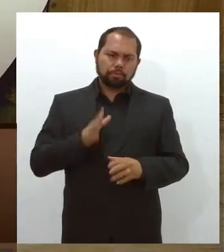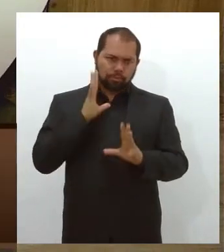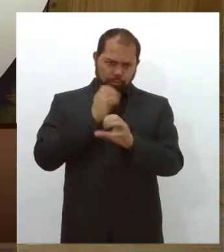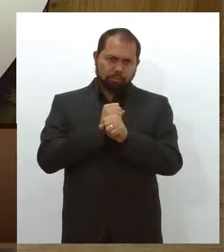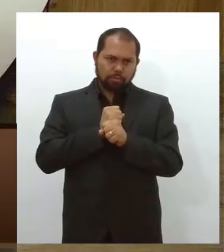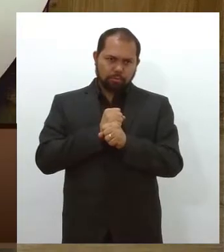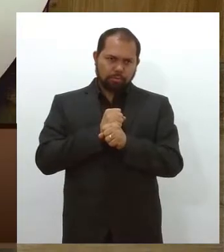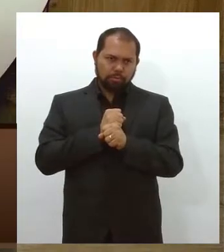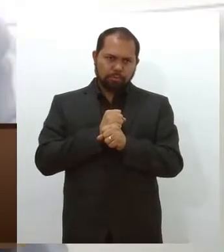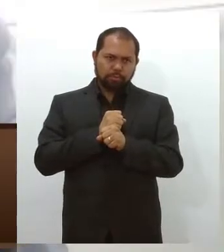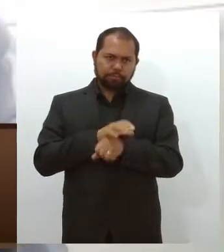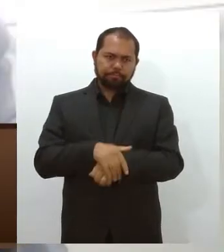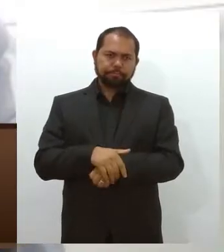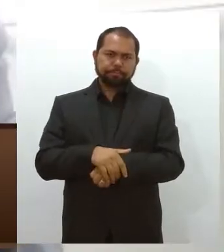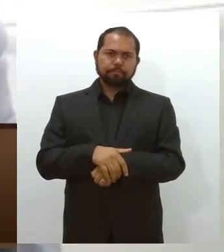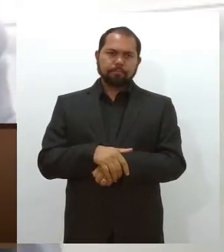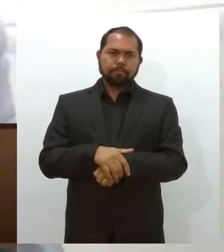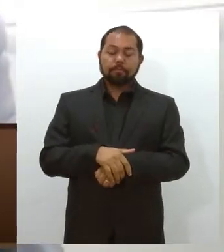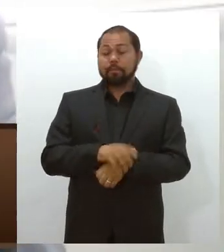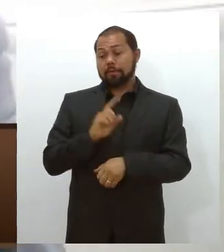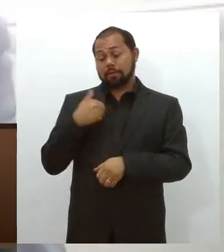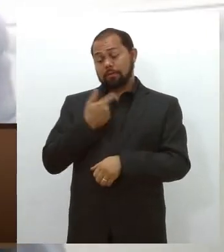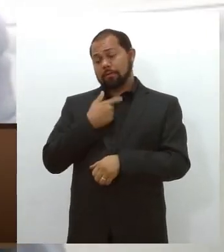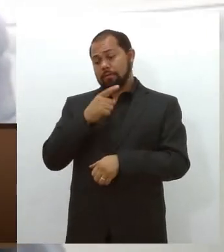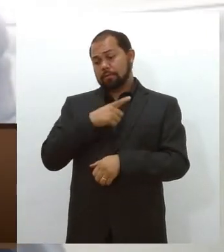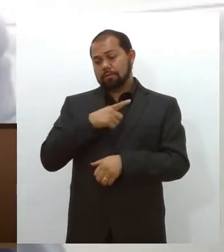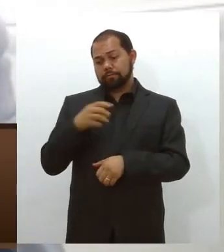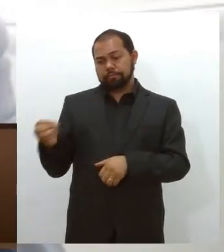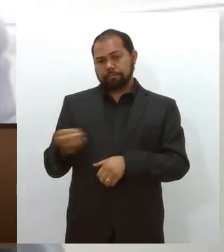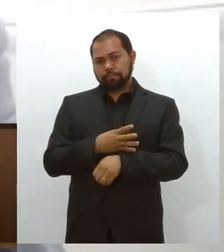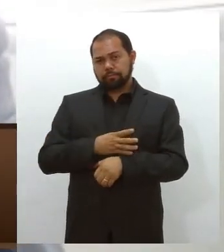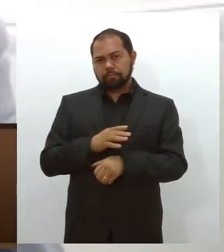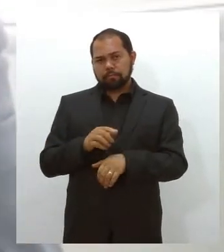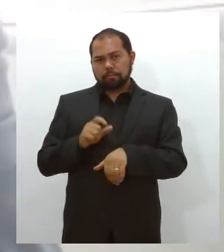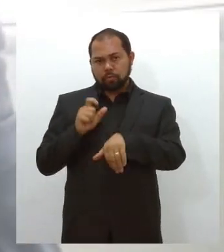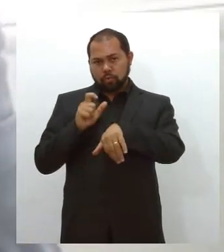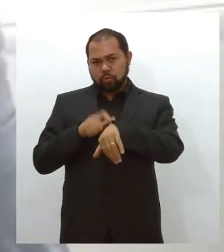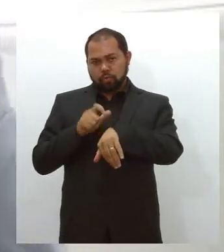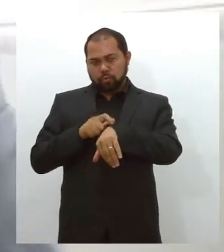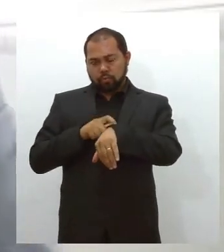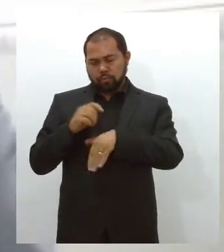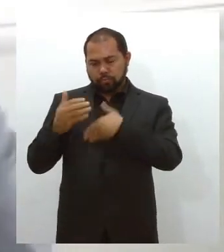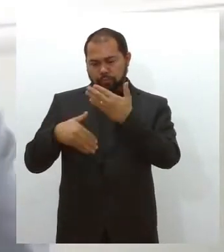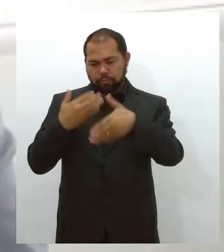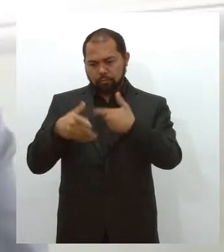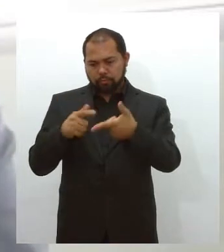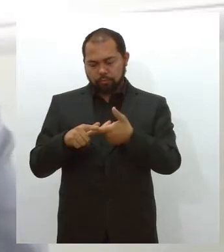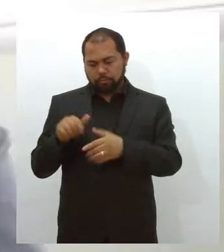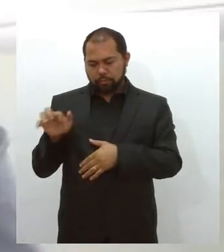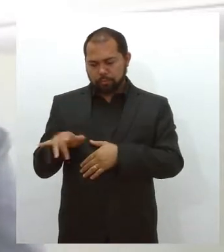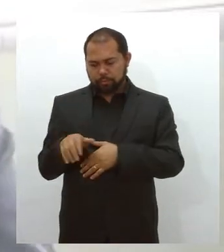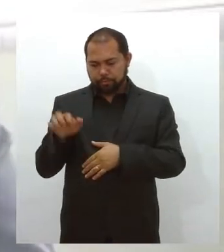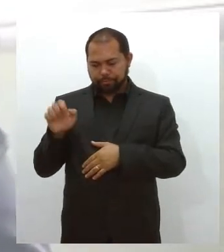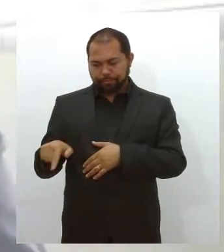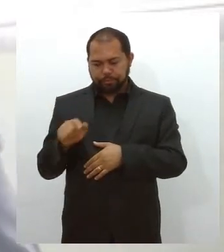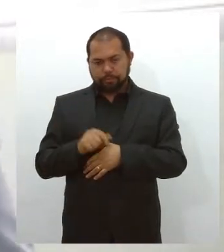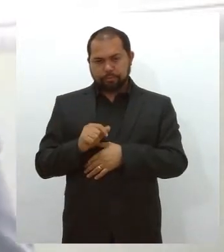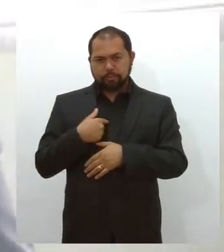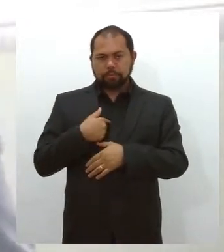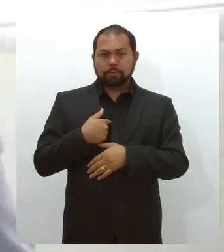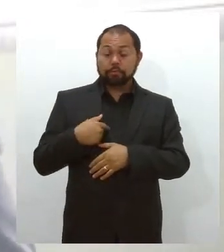Bom, o que nós temos de novidade quanto ao procedimento na urna eletrônica, que o eleitor